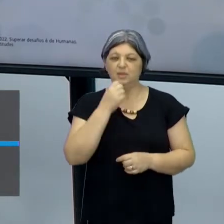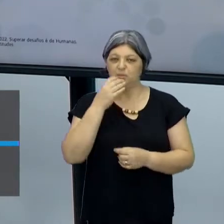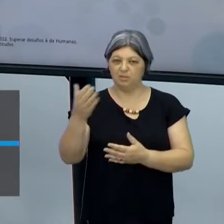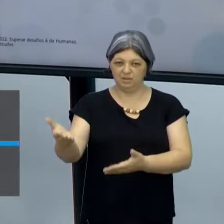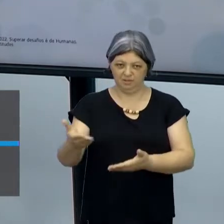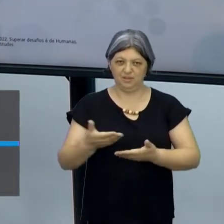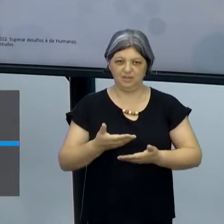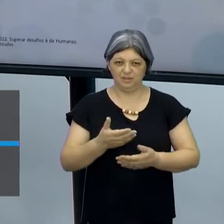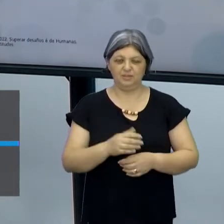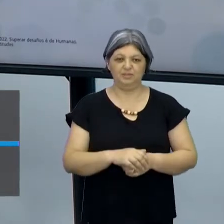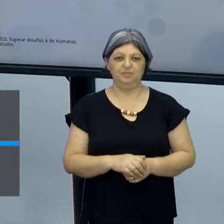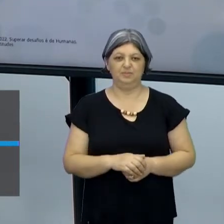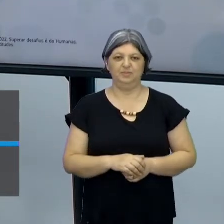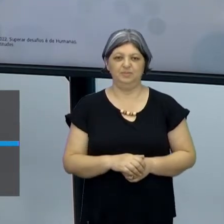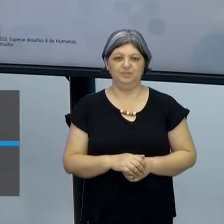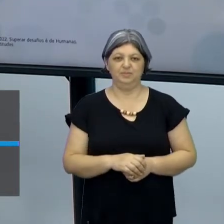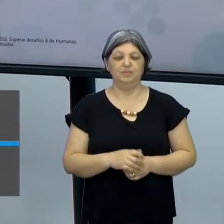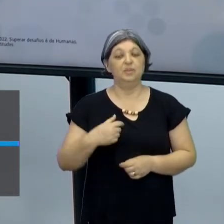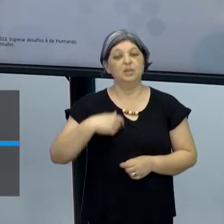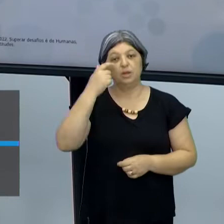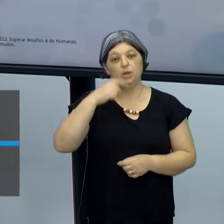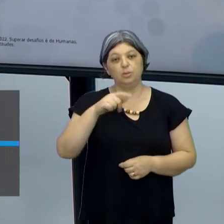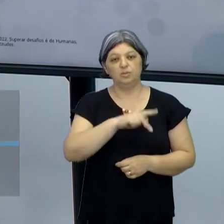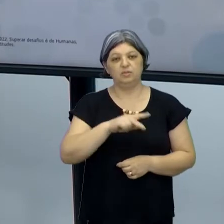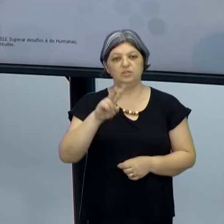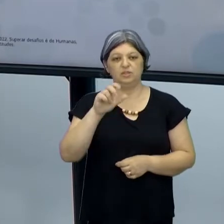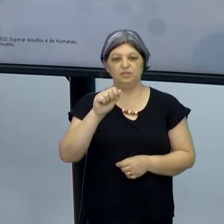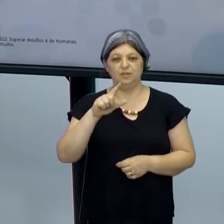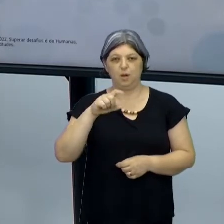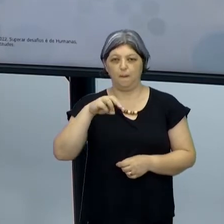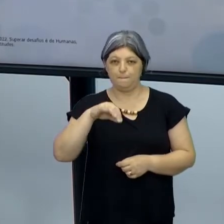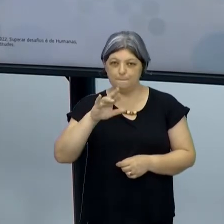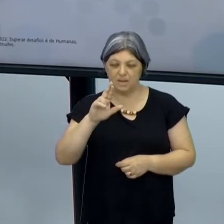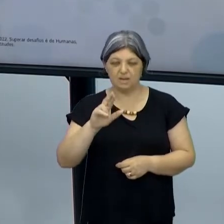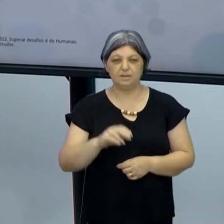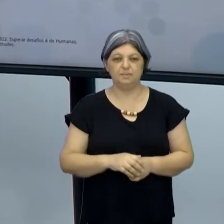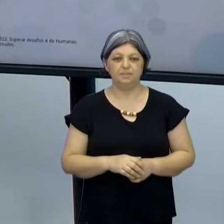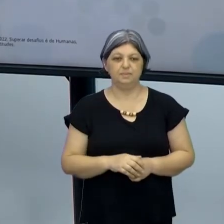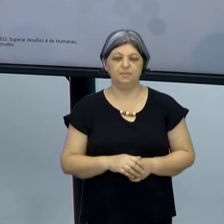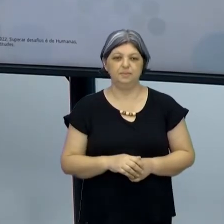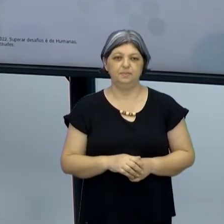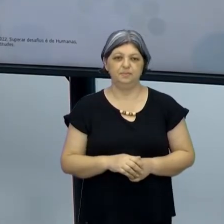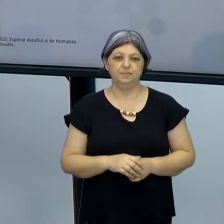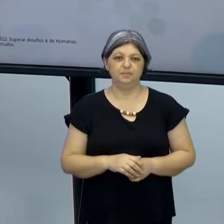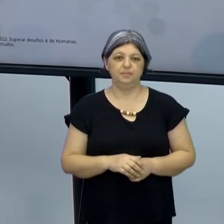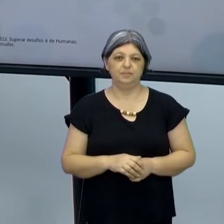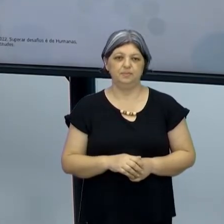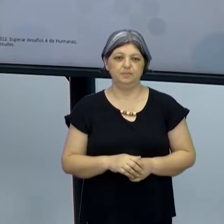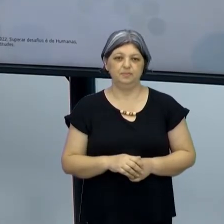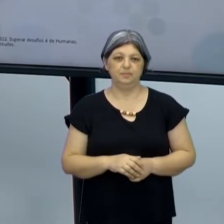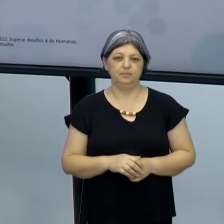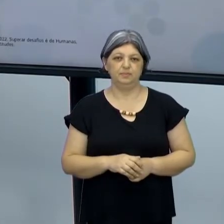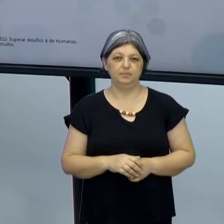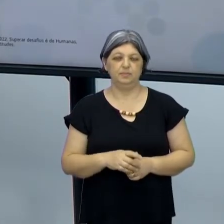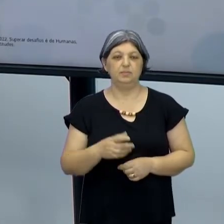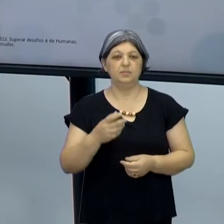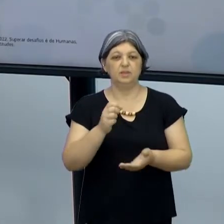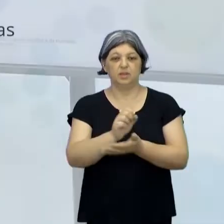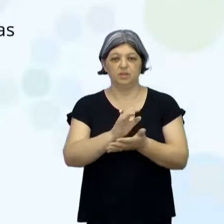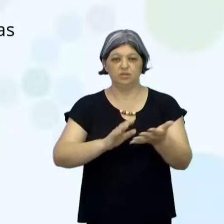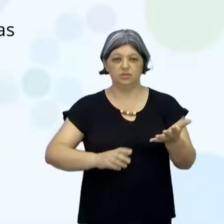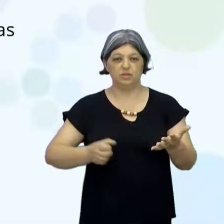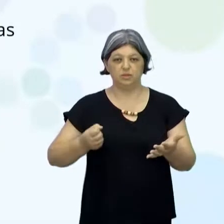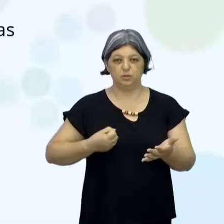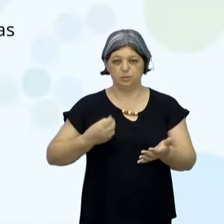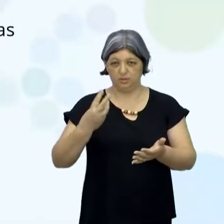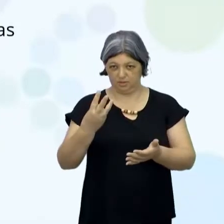muito bem-vindos. Eu sou o professor Valmir Frias e a gente está na nossa atividade 3, né? Tá aí